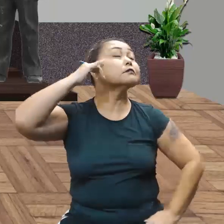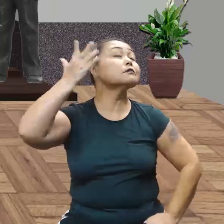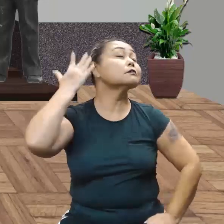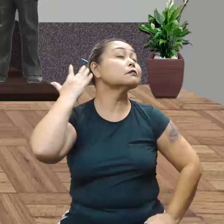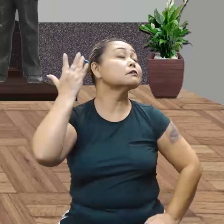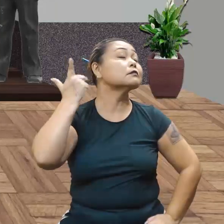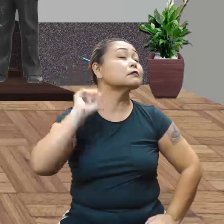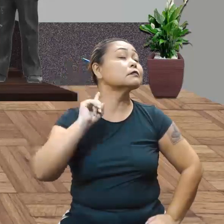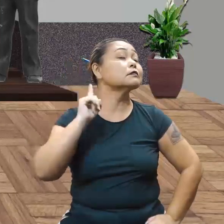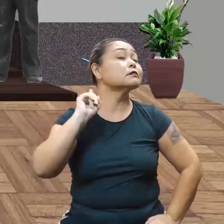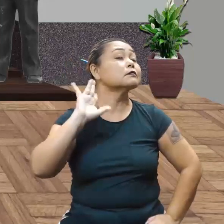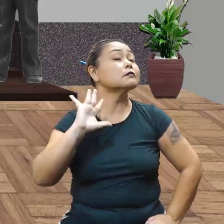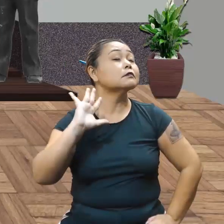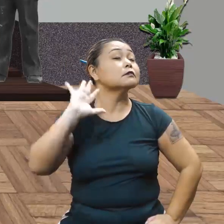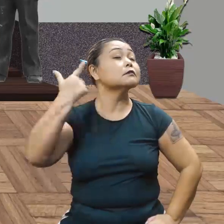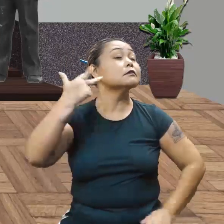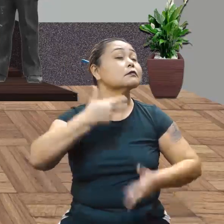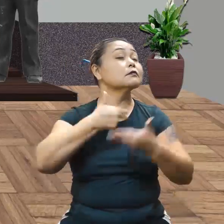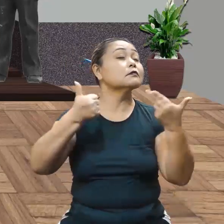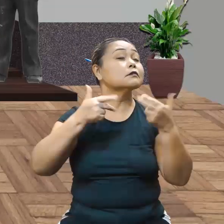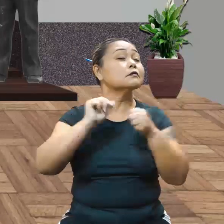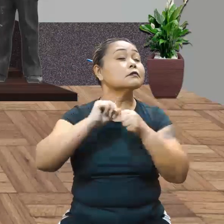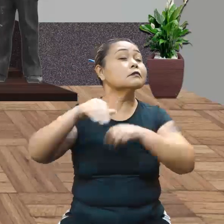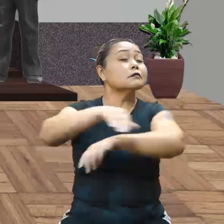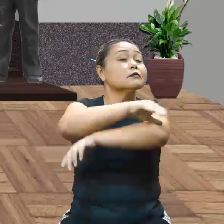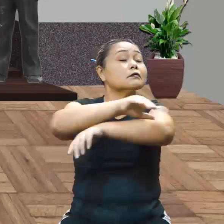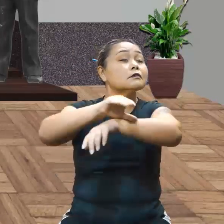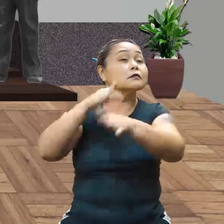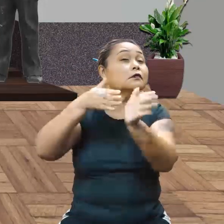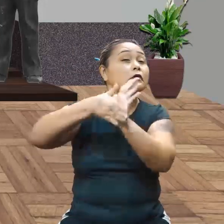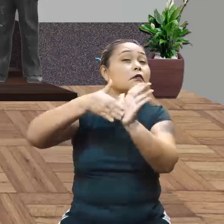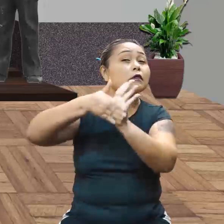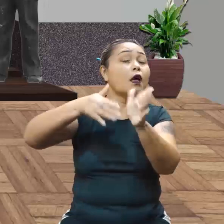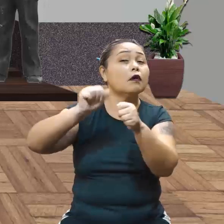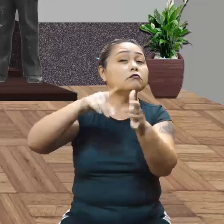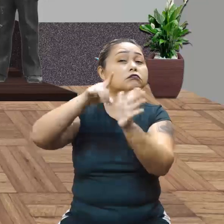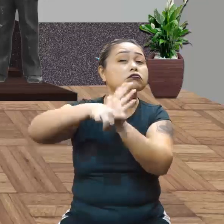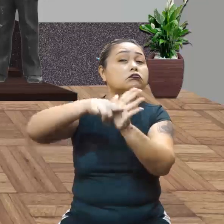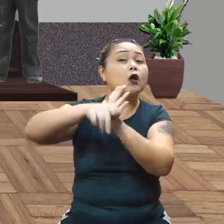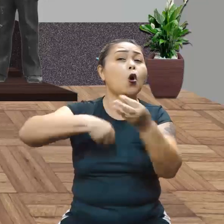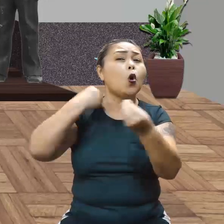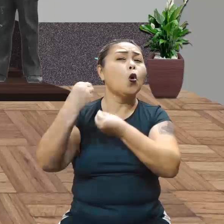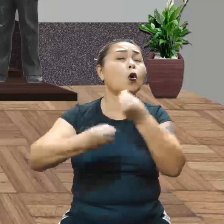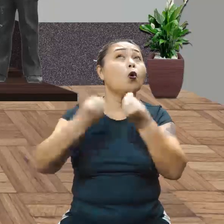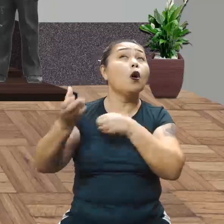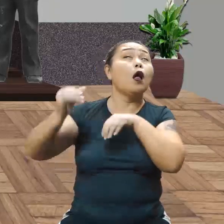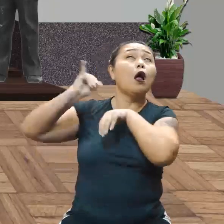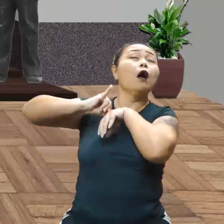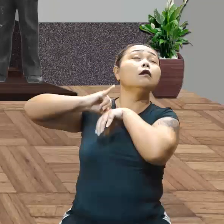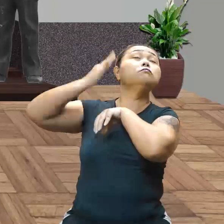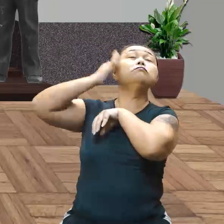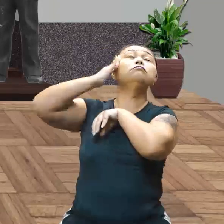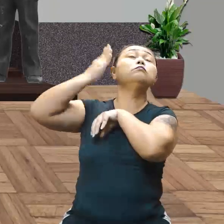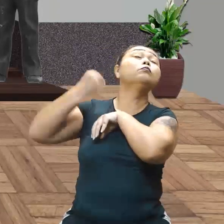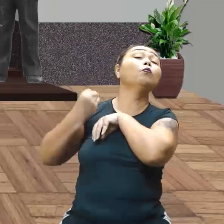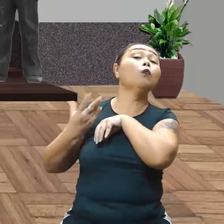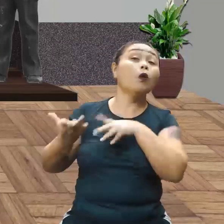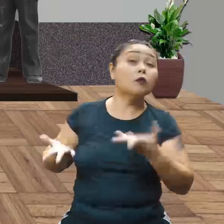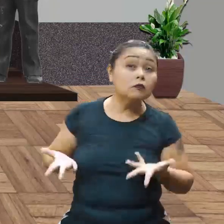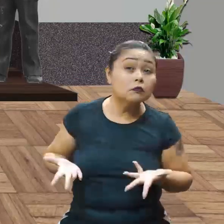época. Aconteceu alguma coisa na estrada de ferro Madeira-Mamoré. Como é que a capital do Brasil ficaria